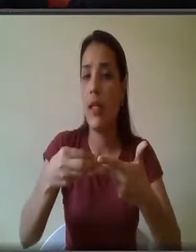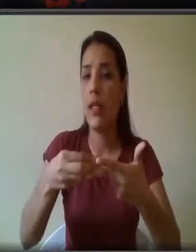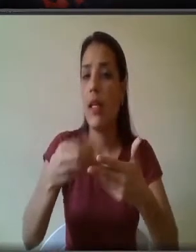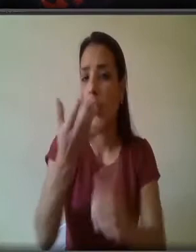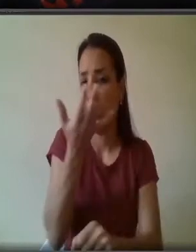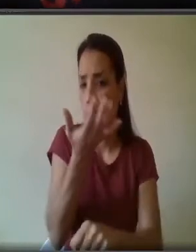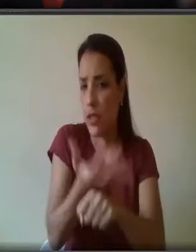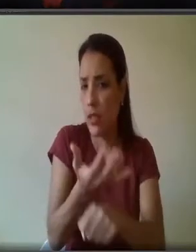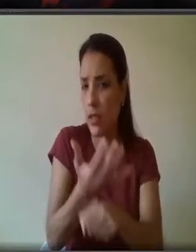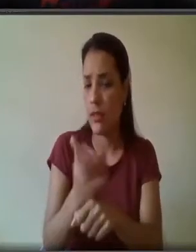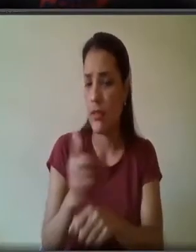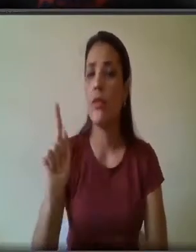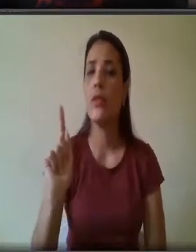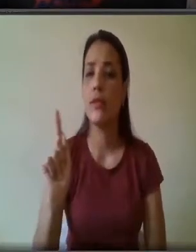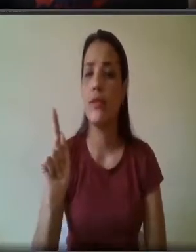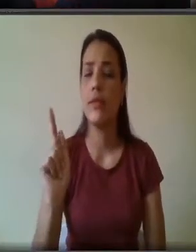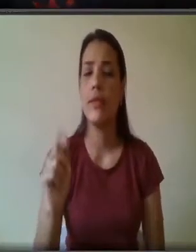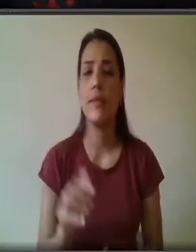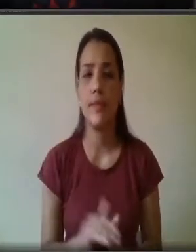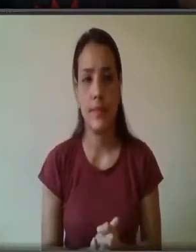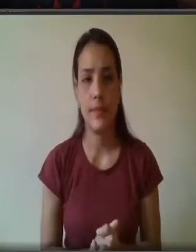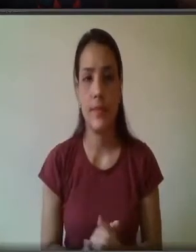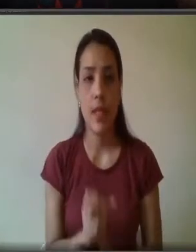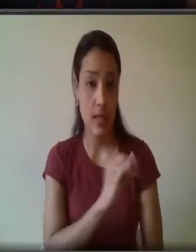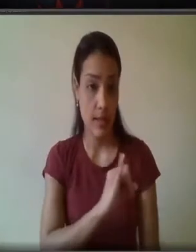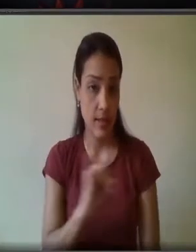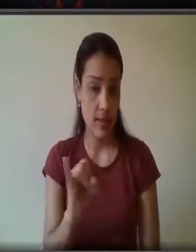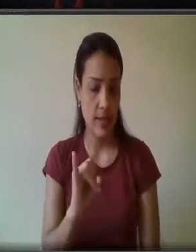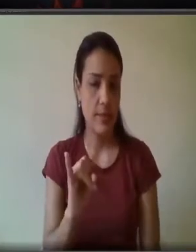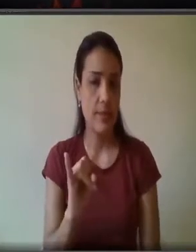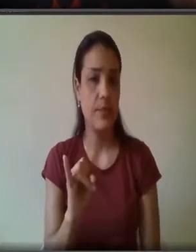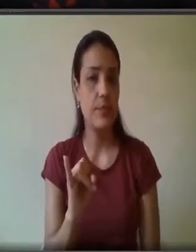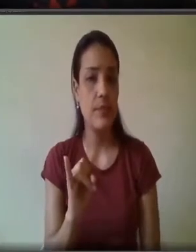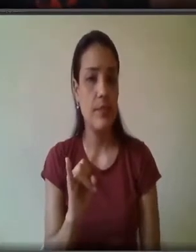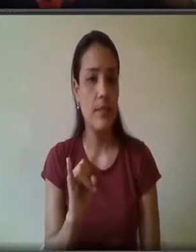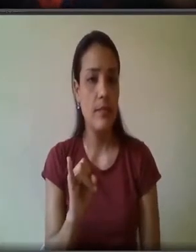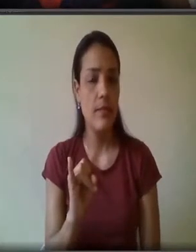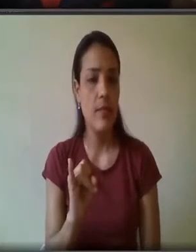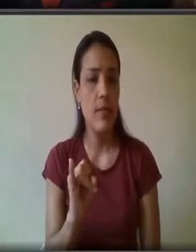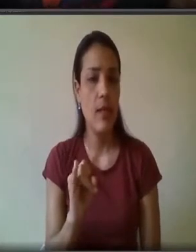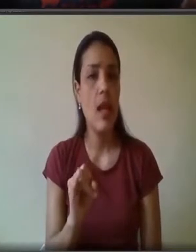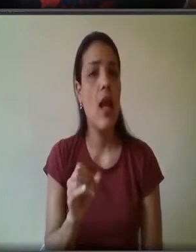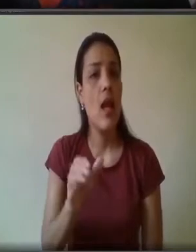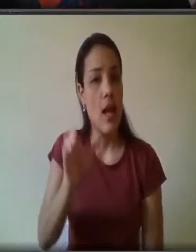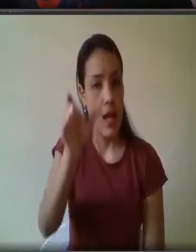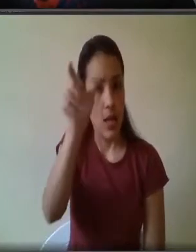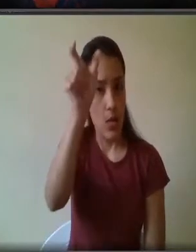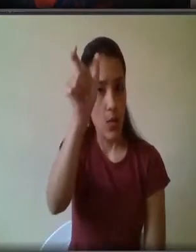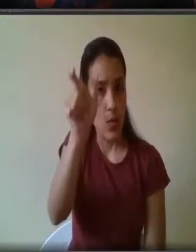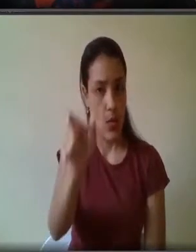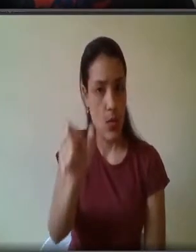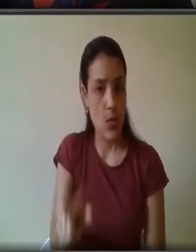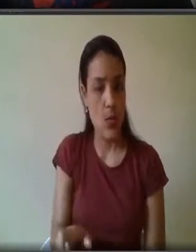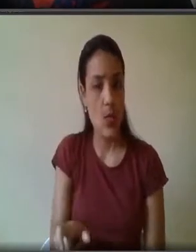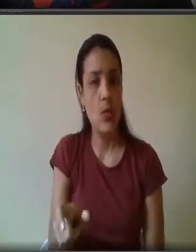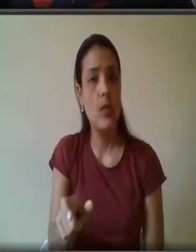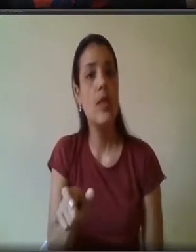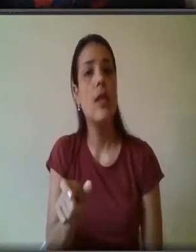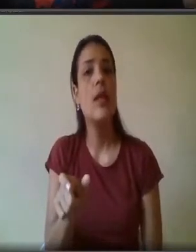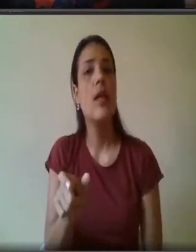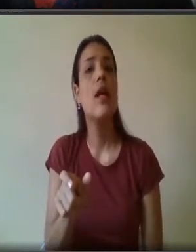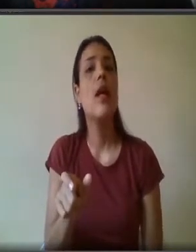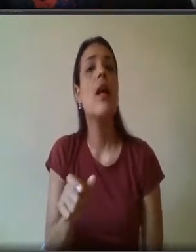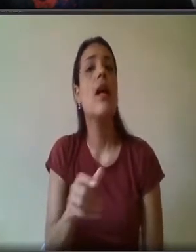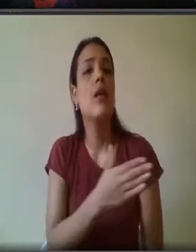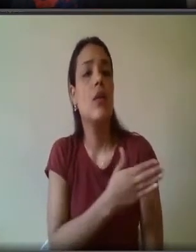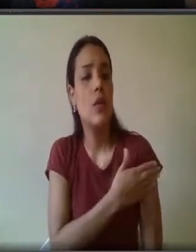nesses assuntos, né? Então, se você pegar aqui a coluna à esquerda da prova de 2010,